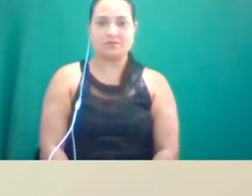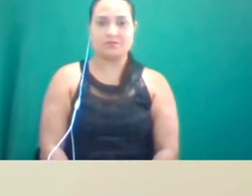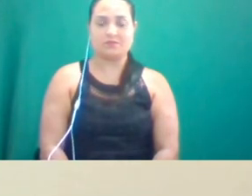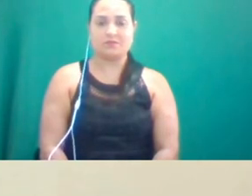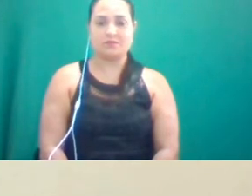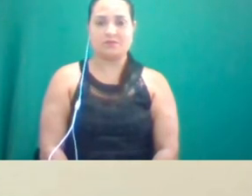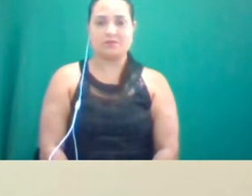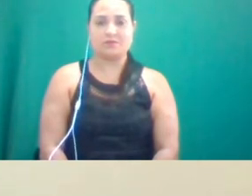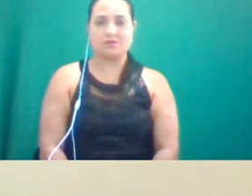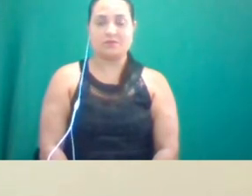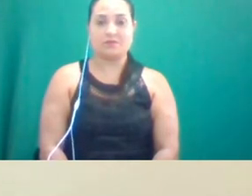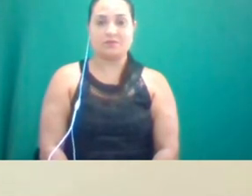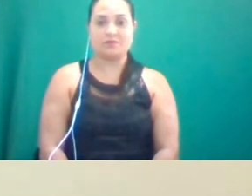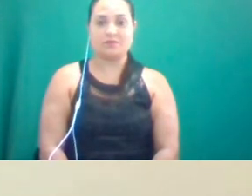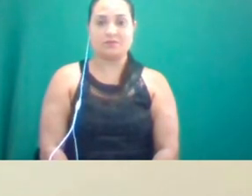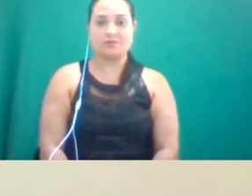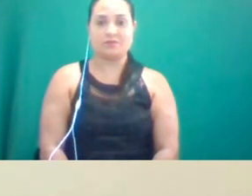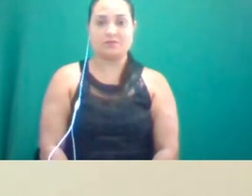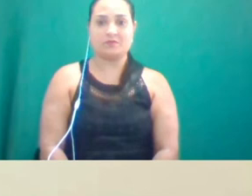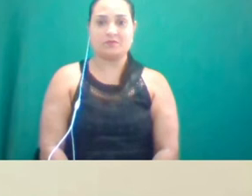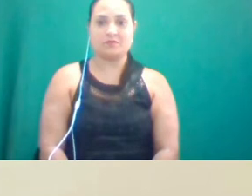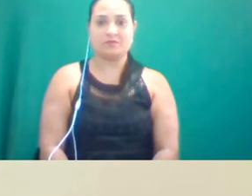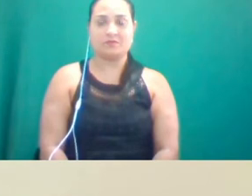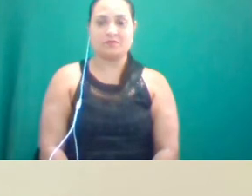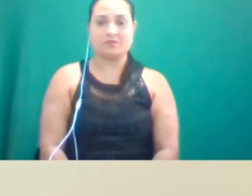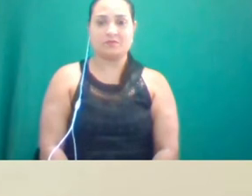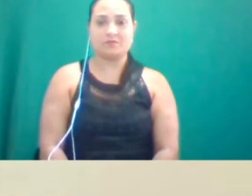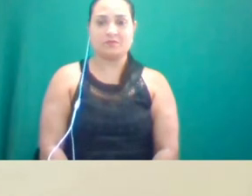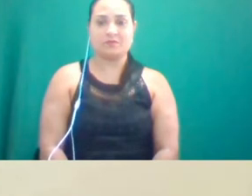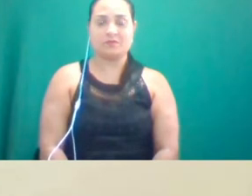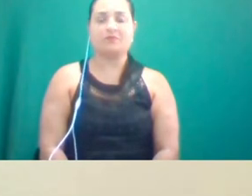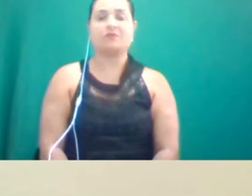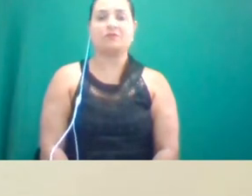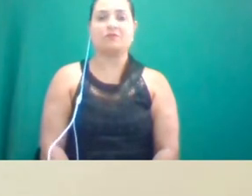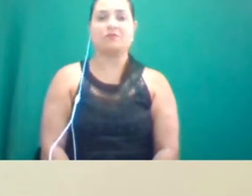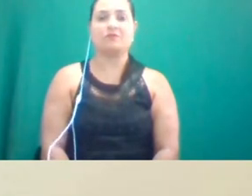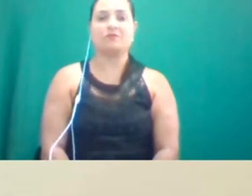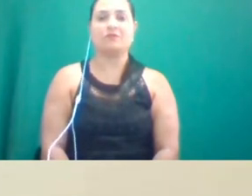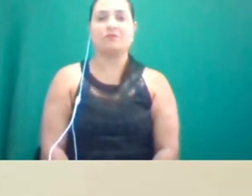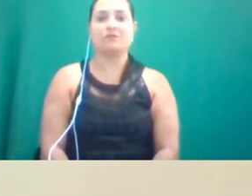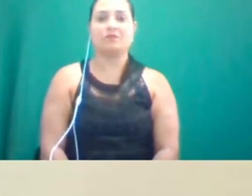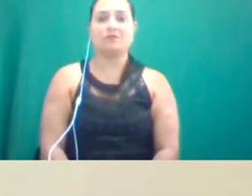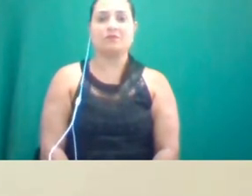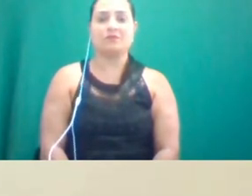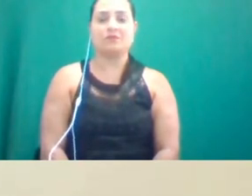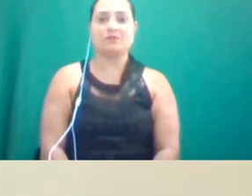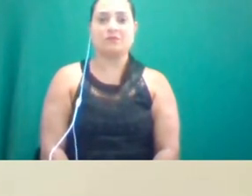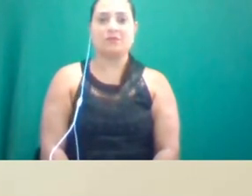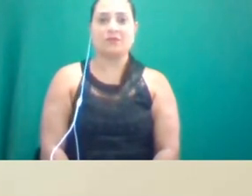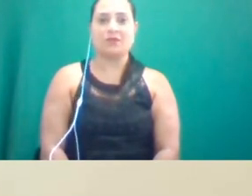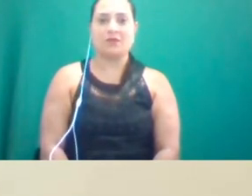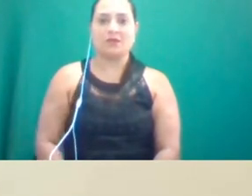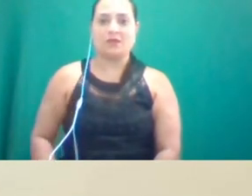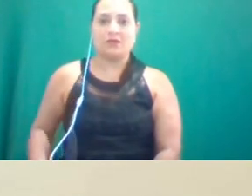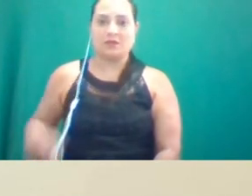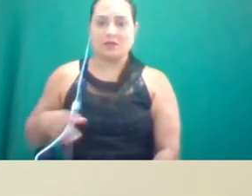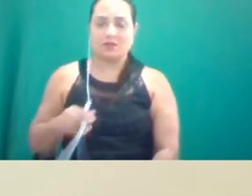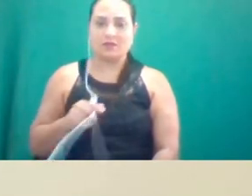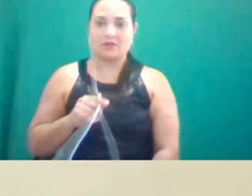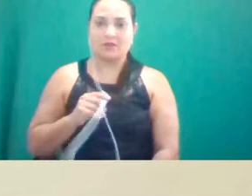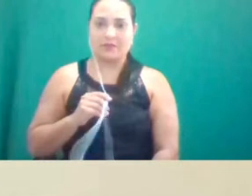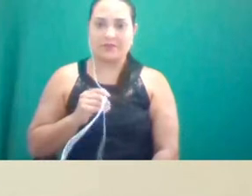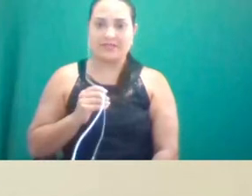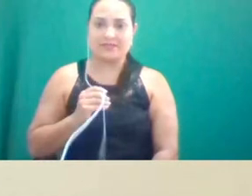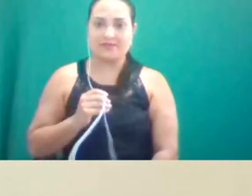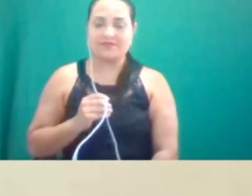Limoeiro e hoje estou tendo a honra de falar com todos vocês uma mensagem. Mas antes de falar esse discurso e